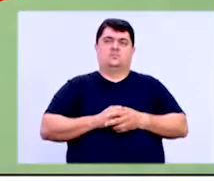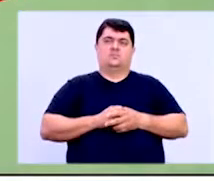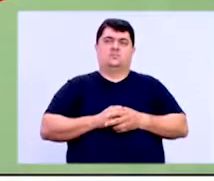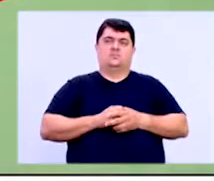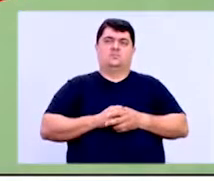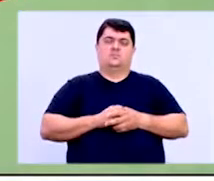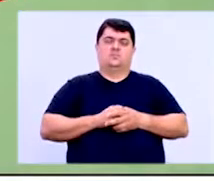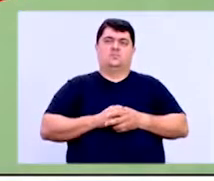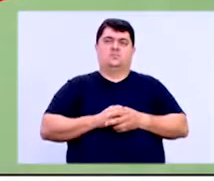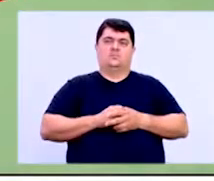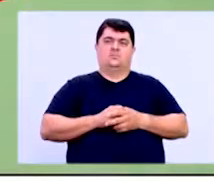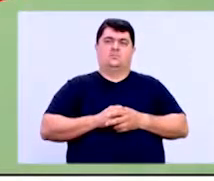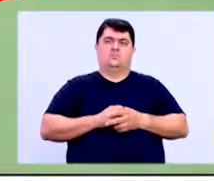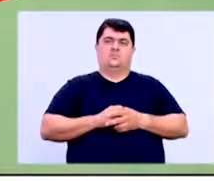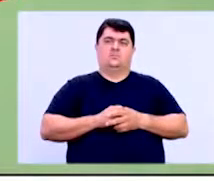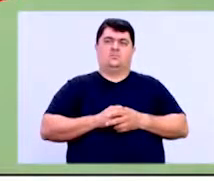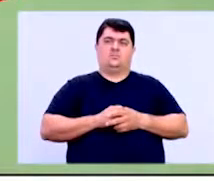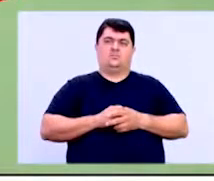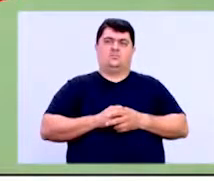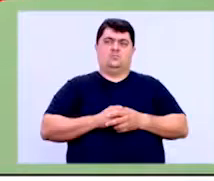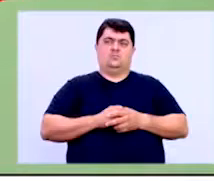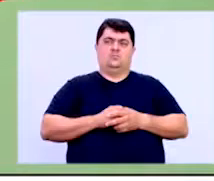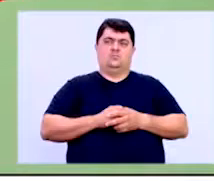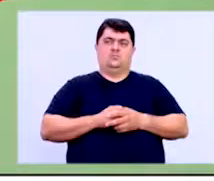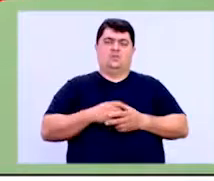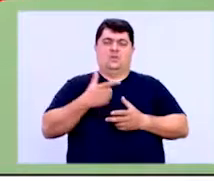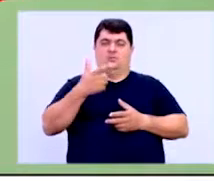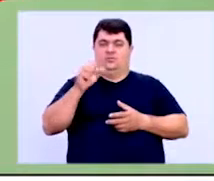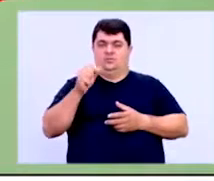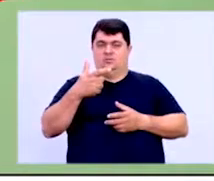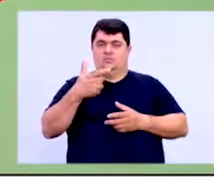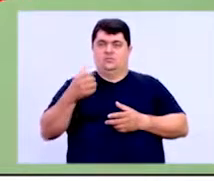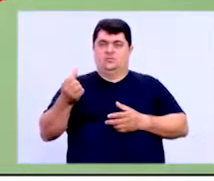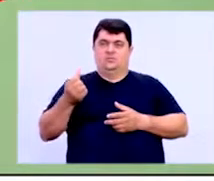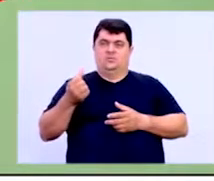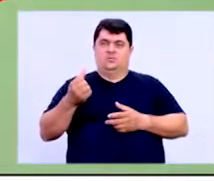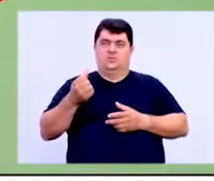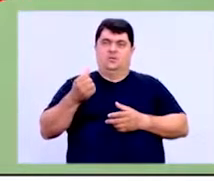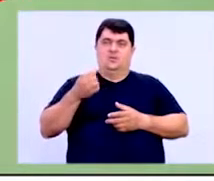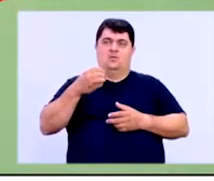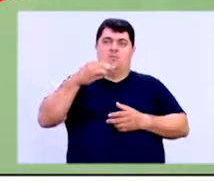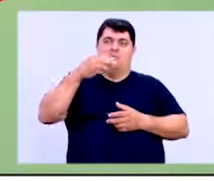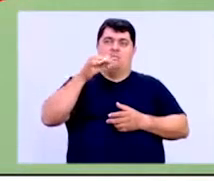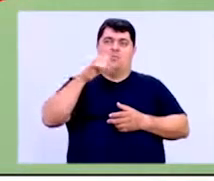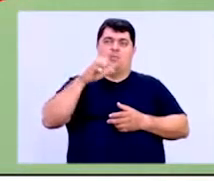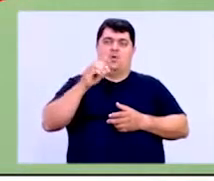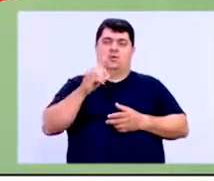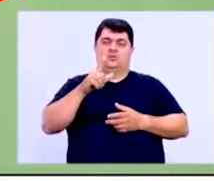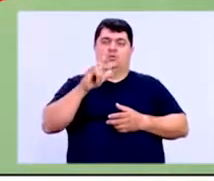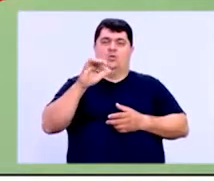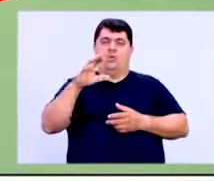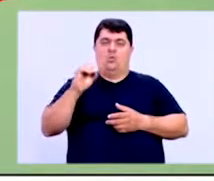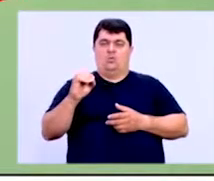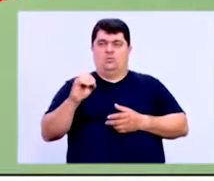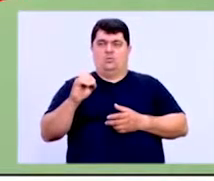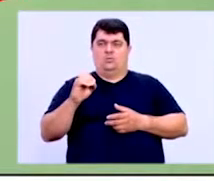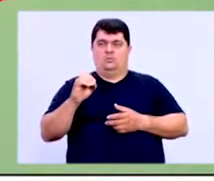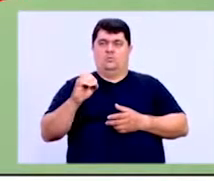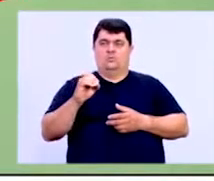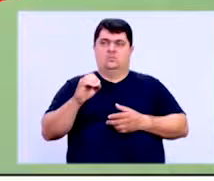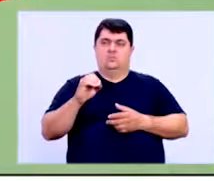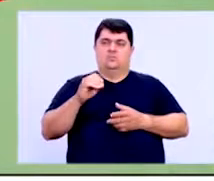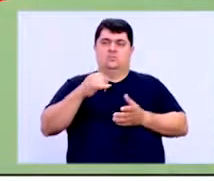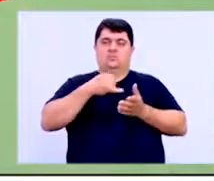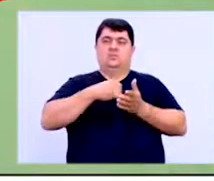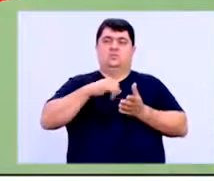28 e 26. Margem de ganho sobre o lucro bruto.